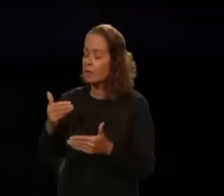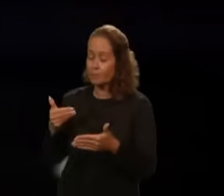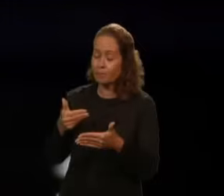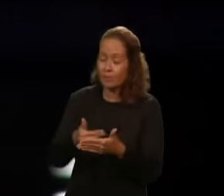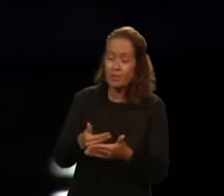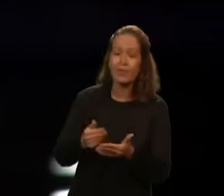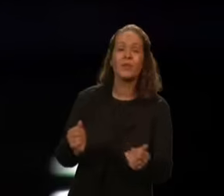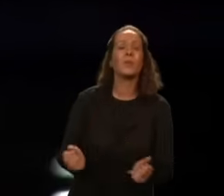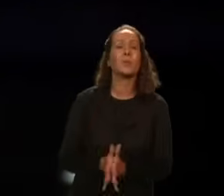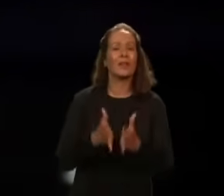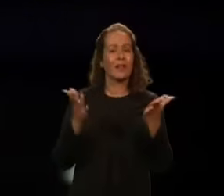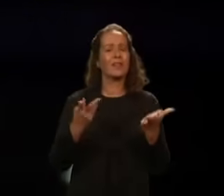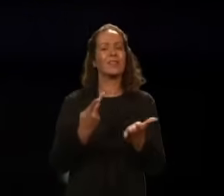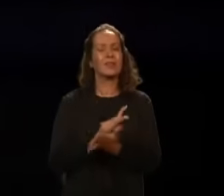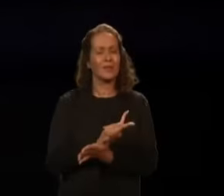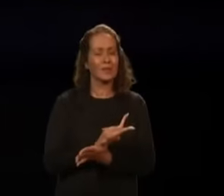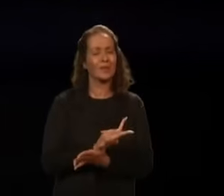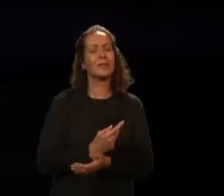está.